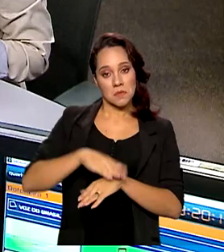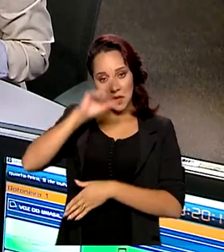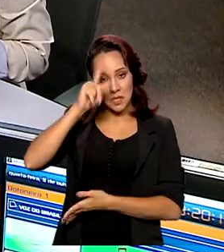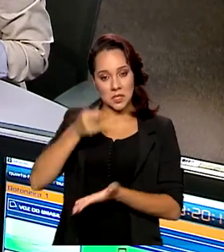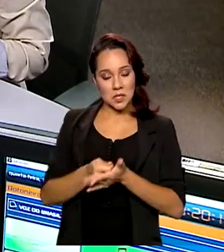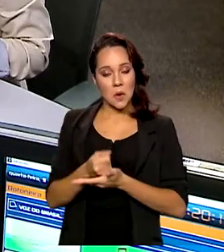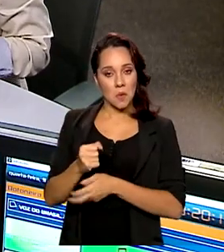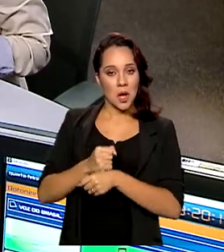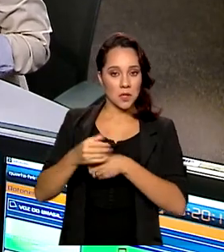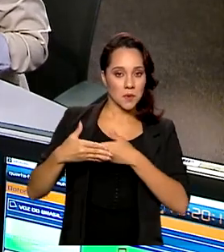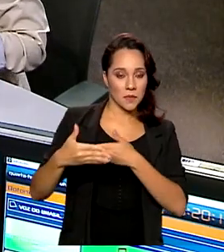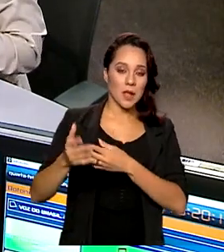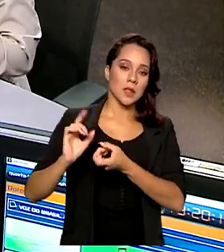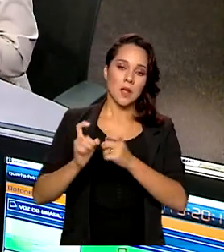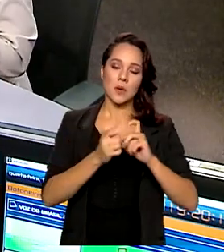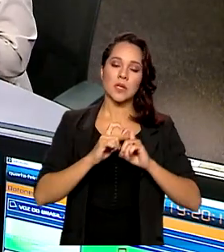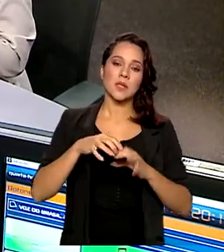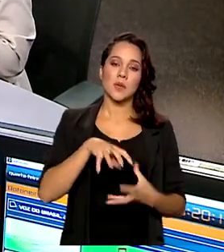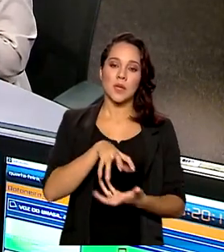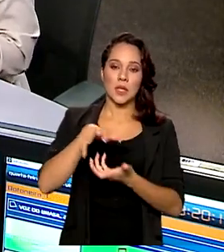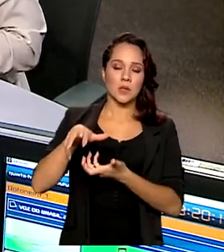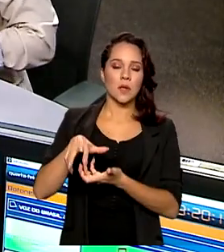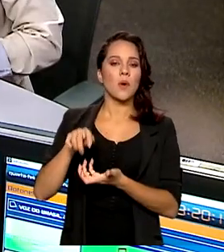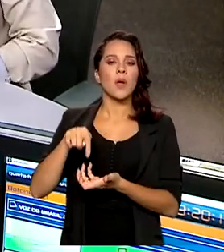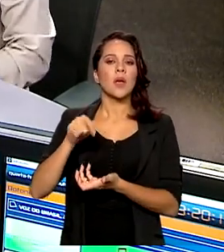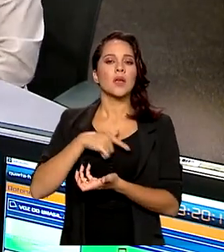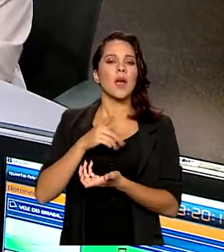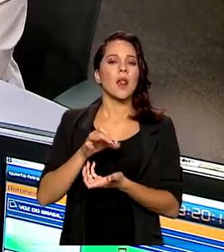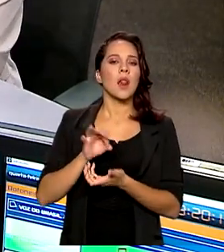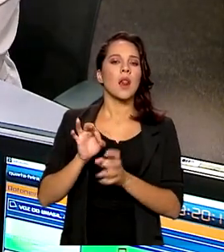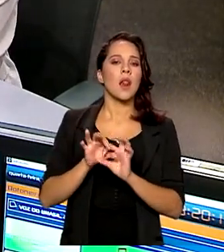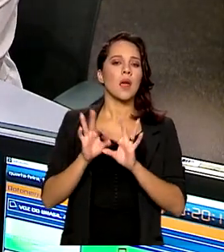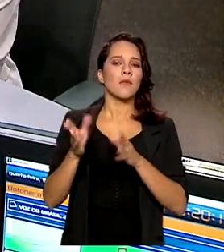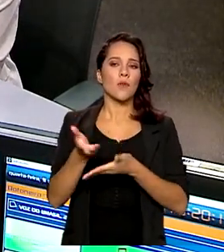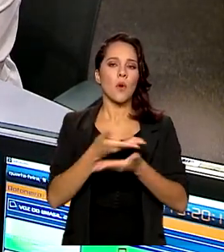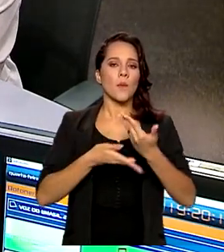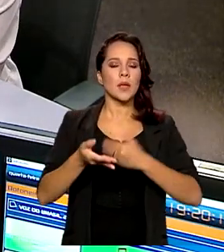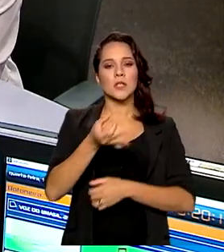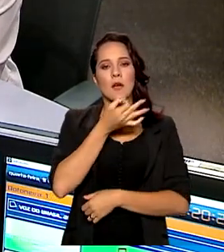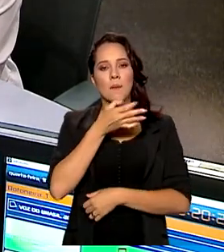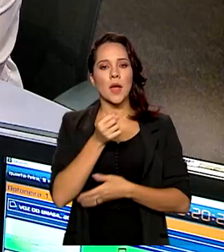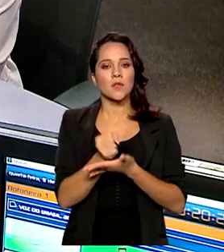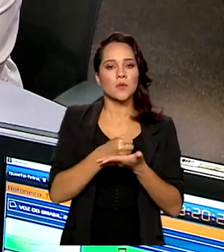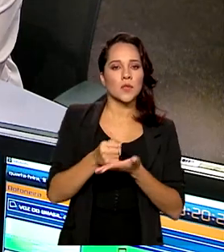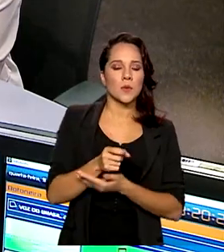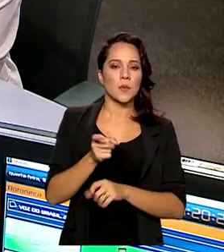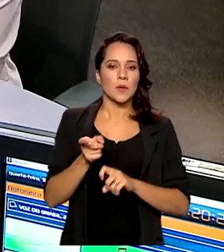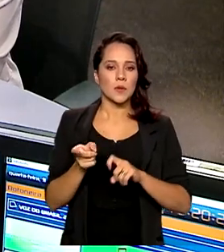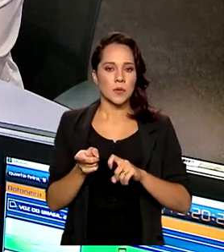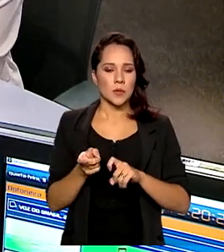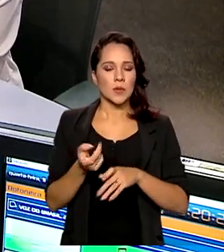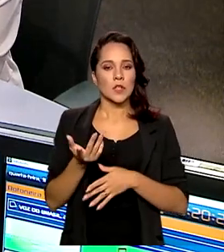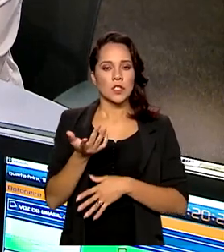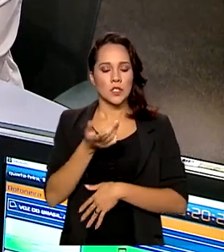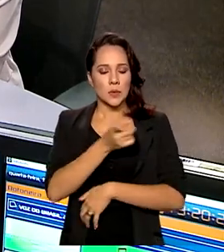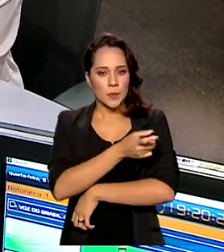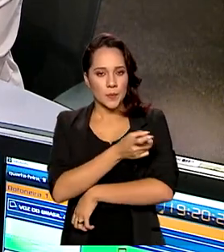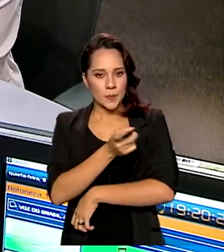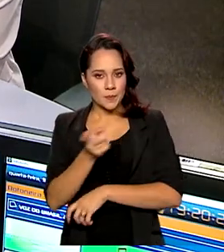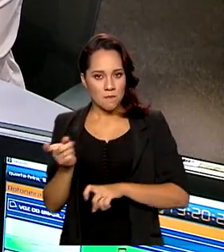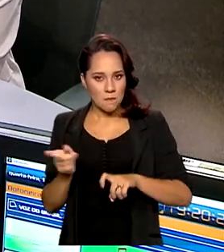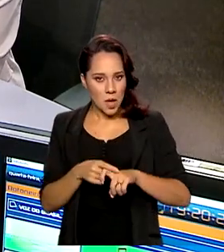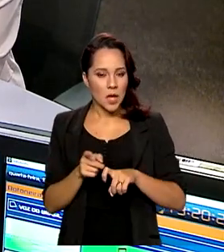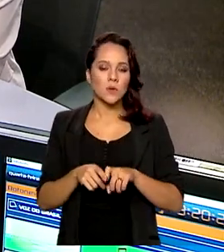longo dos anos em negociações internacionais que envolvem livre comércio de medicamentos e insumos médicos, propriedade intelectual e,